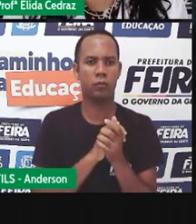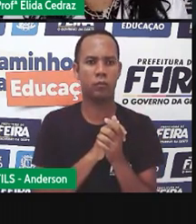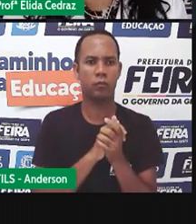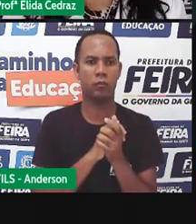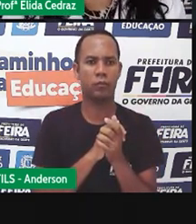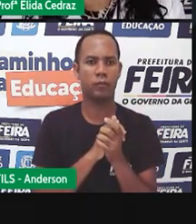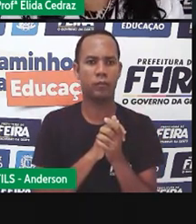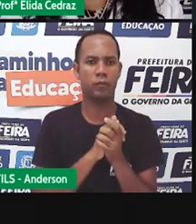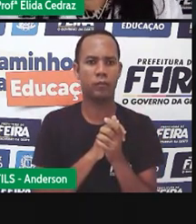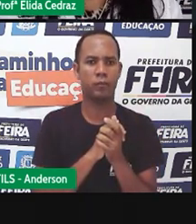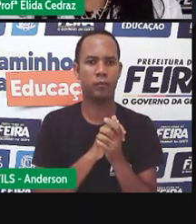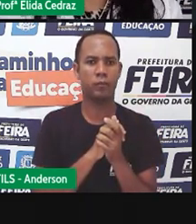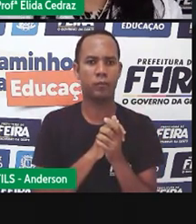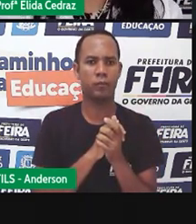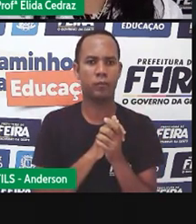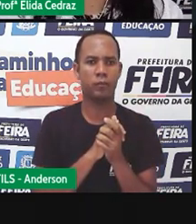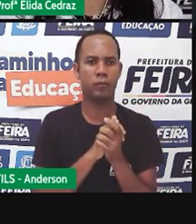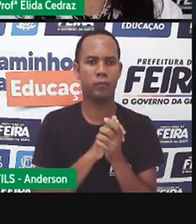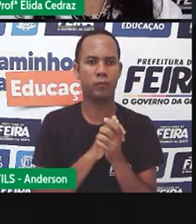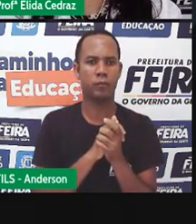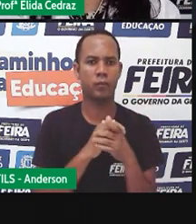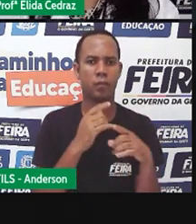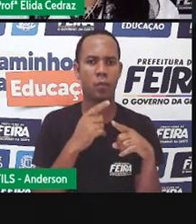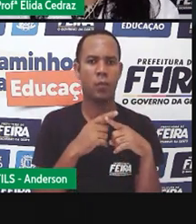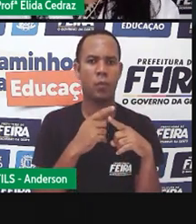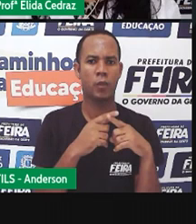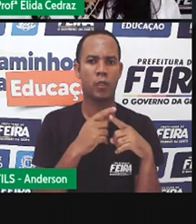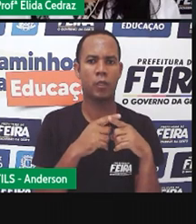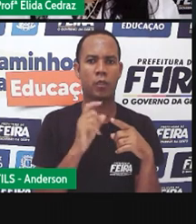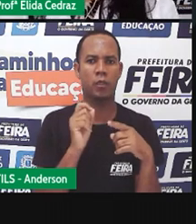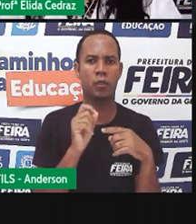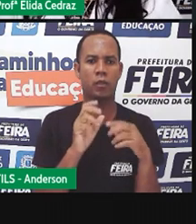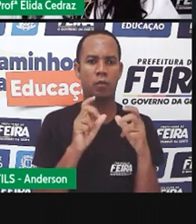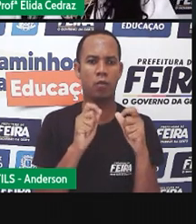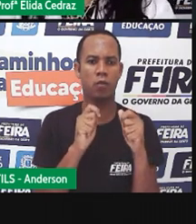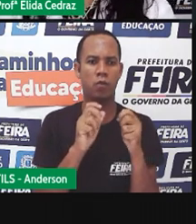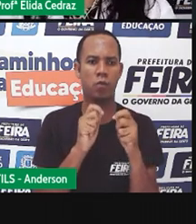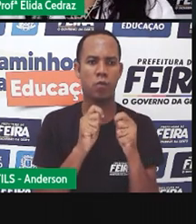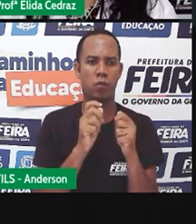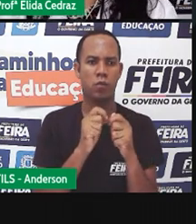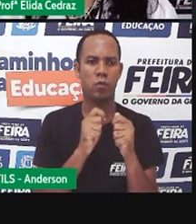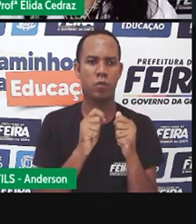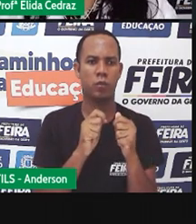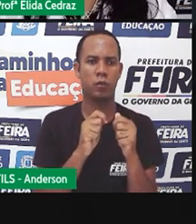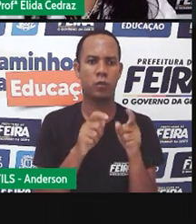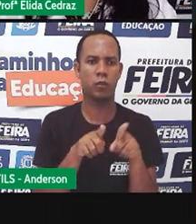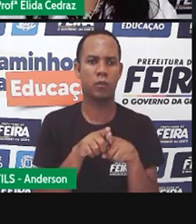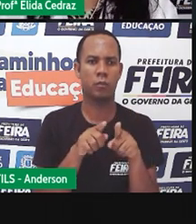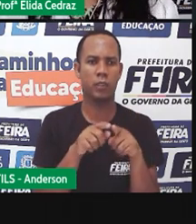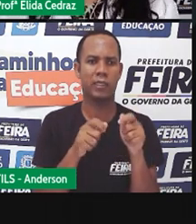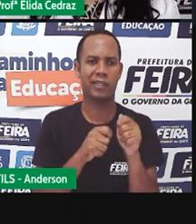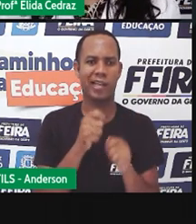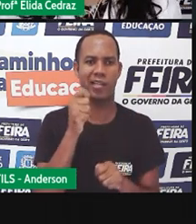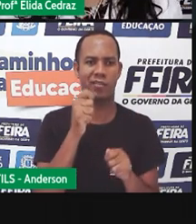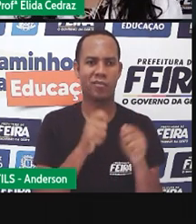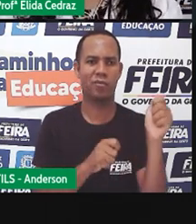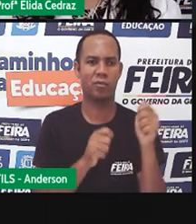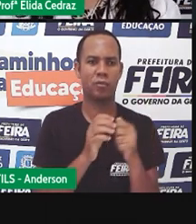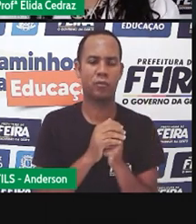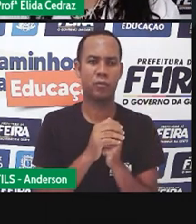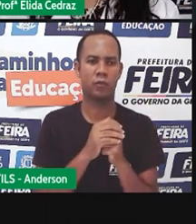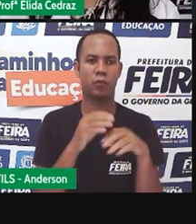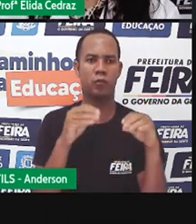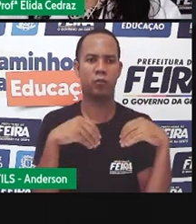O guardanapo. Porque foi? Ele amassou. A Pró amassou e rasgou. Mas ele